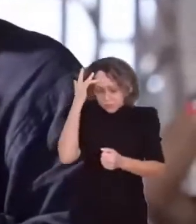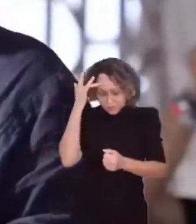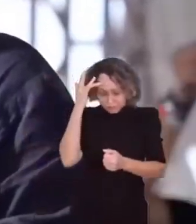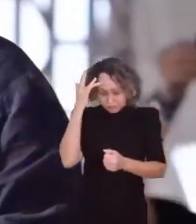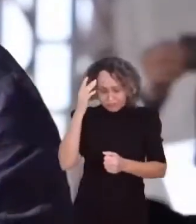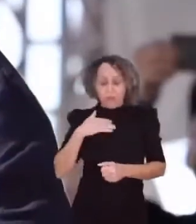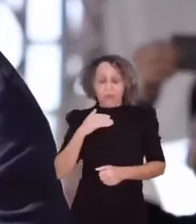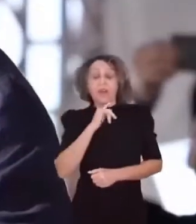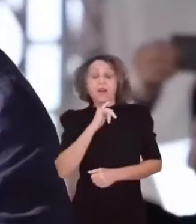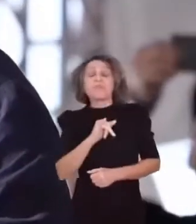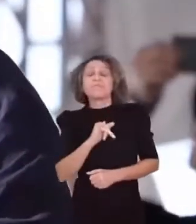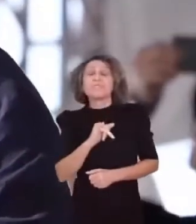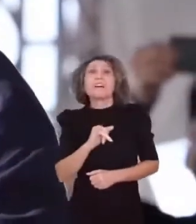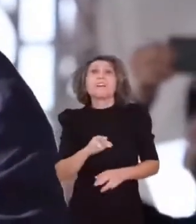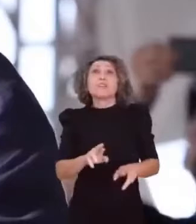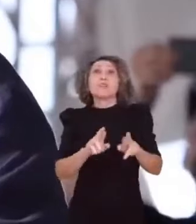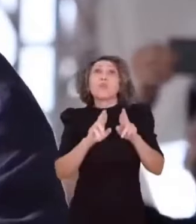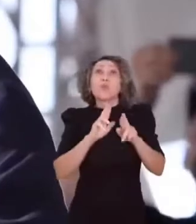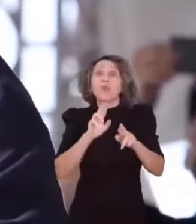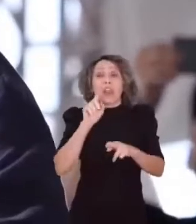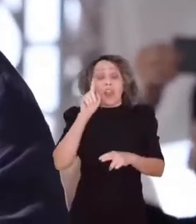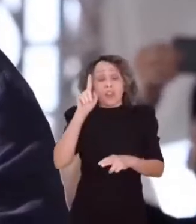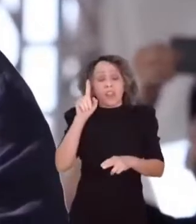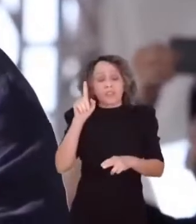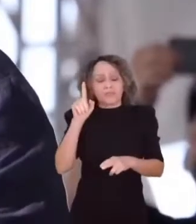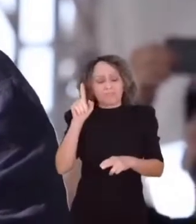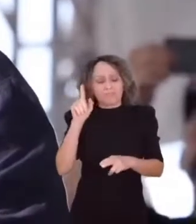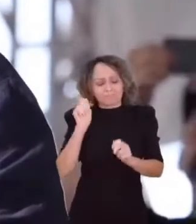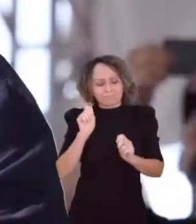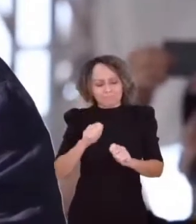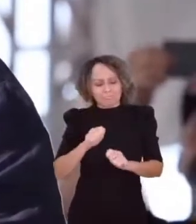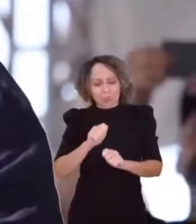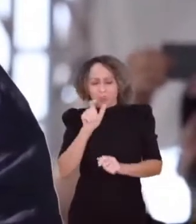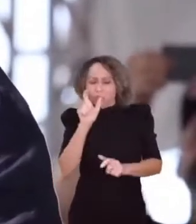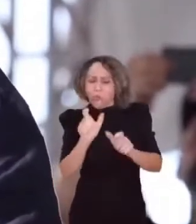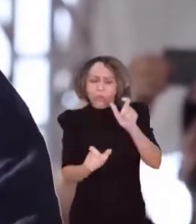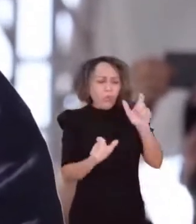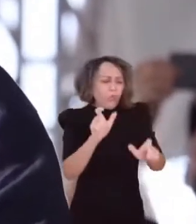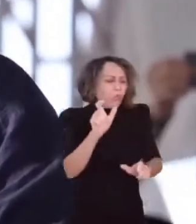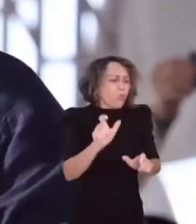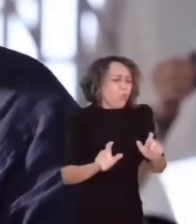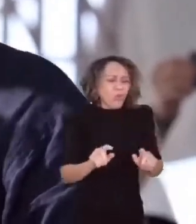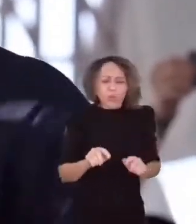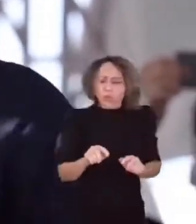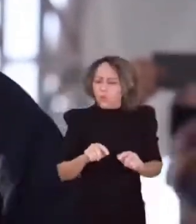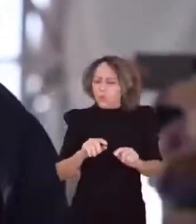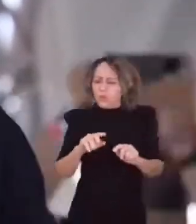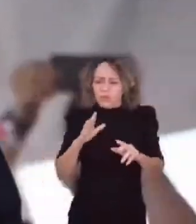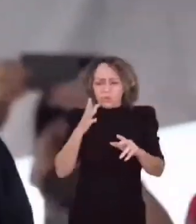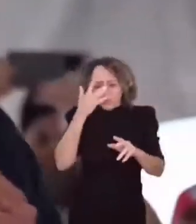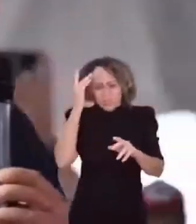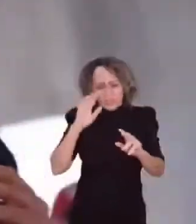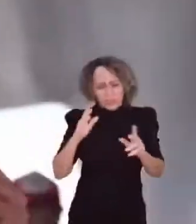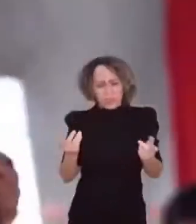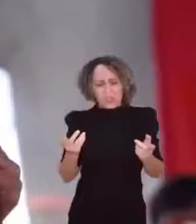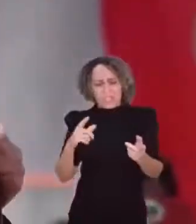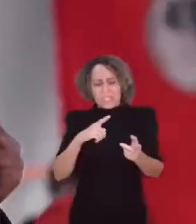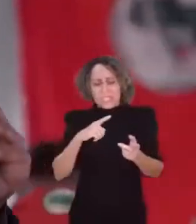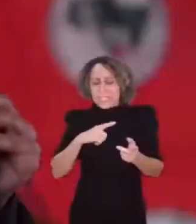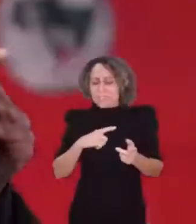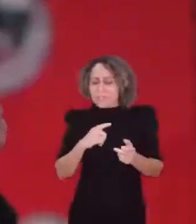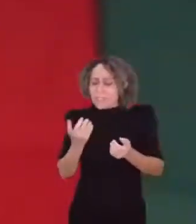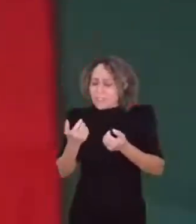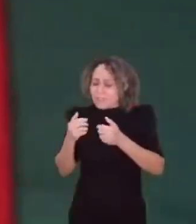humano tivesse um companheiro da qualidade de João Pedro Stedley para te chamar